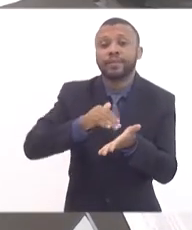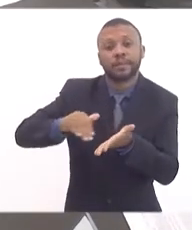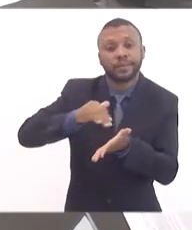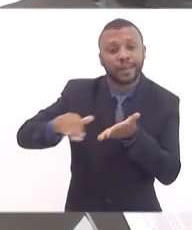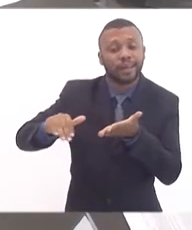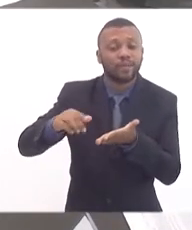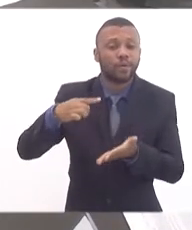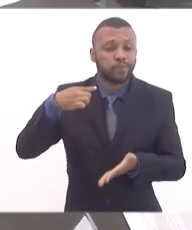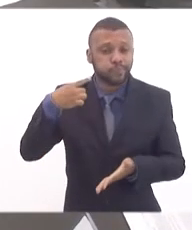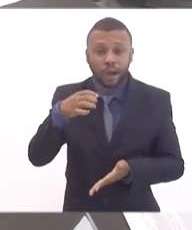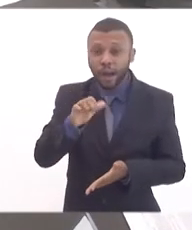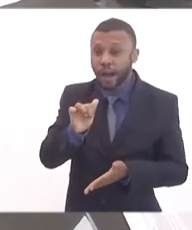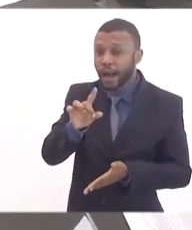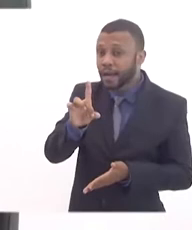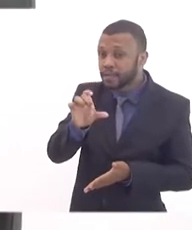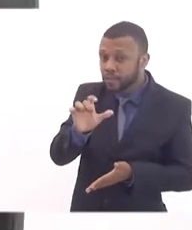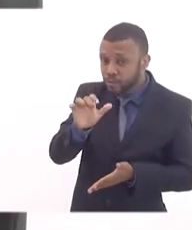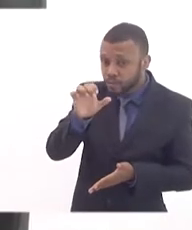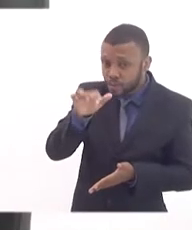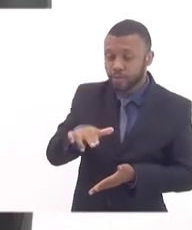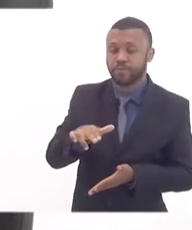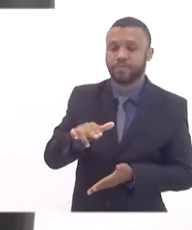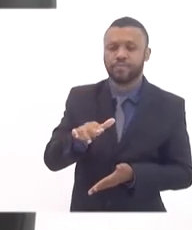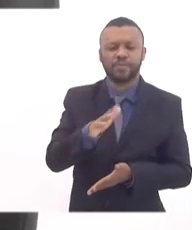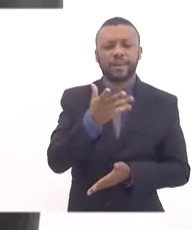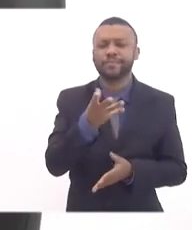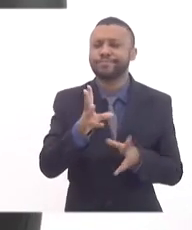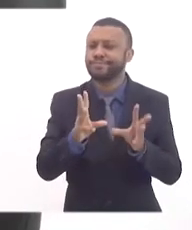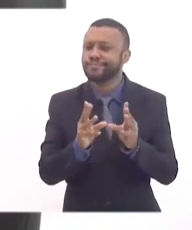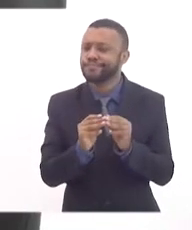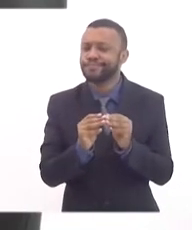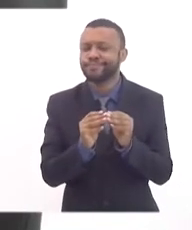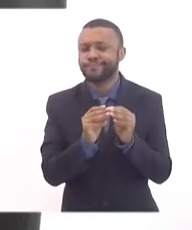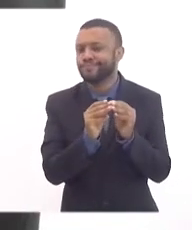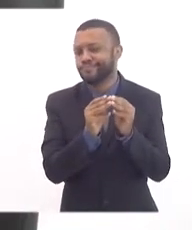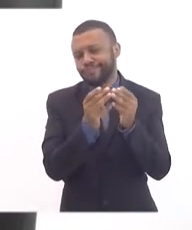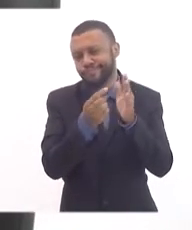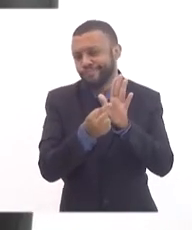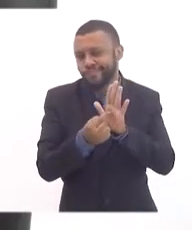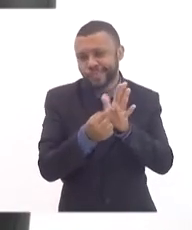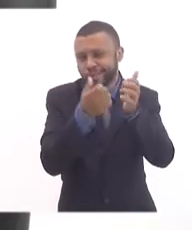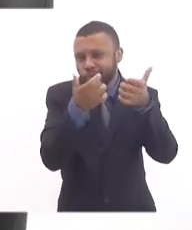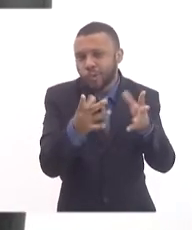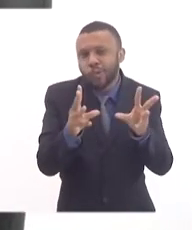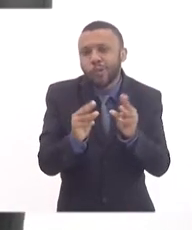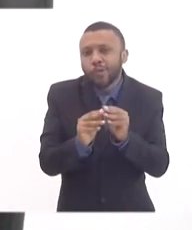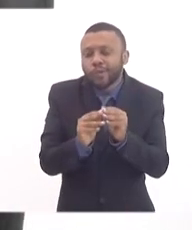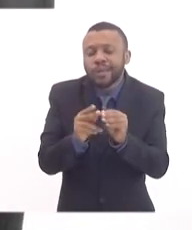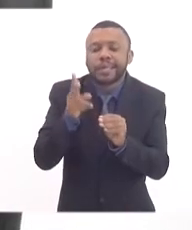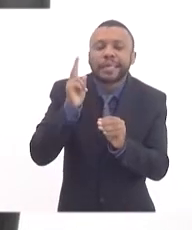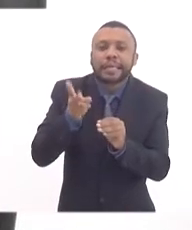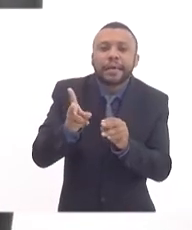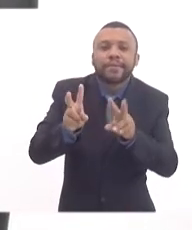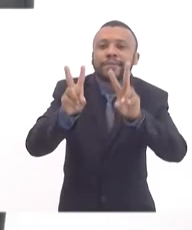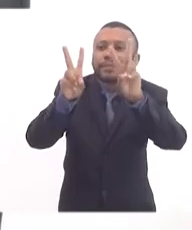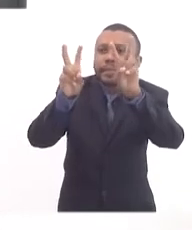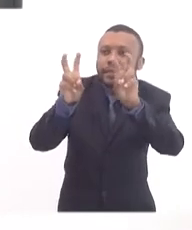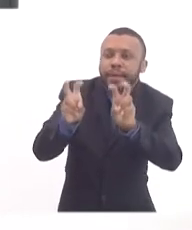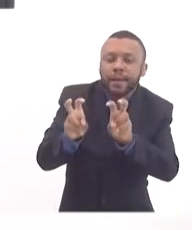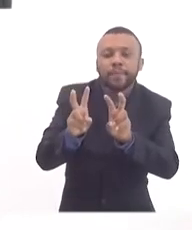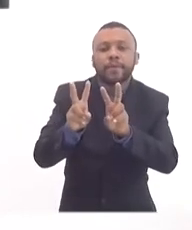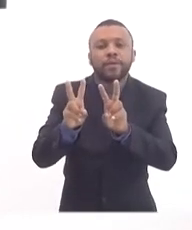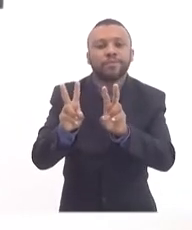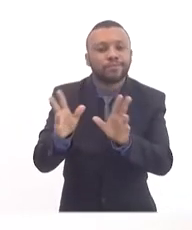breve Deputado hoje pago apenas para trazer algumas angústias que eu trago comigo toda vez que o tema é a questão de